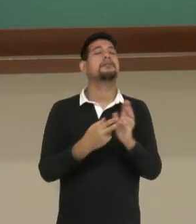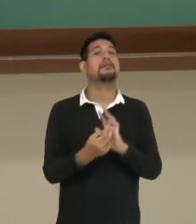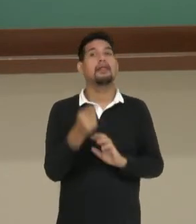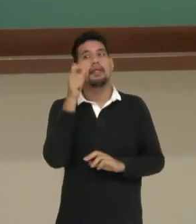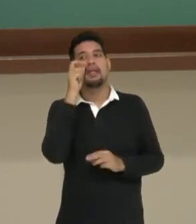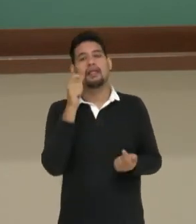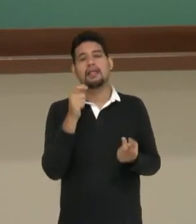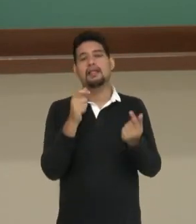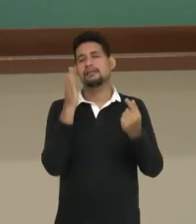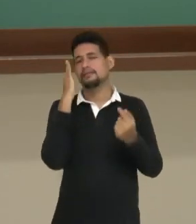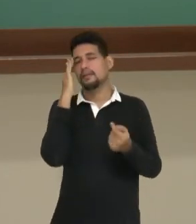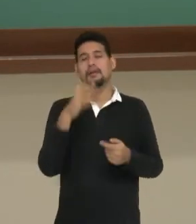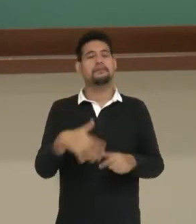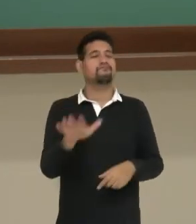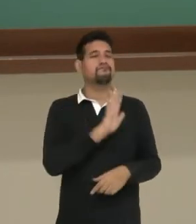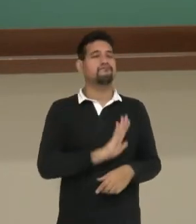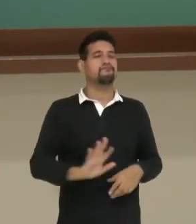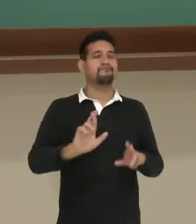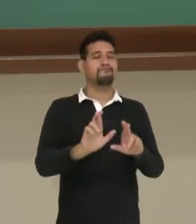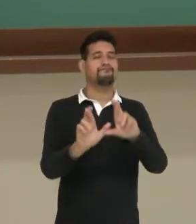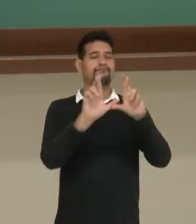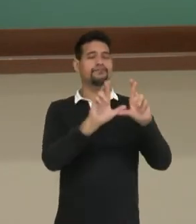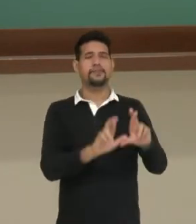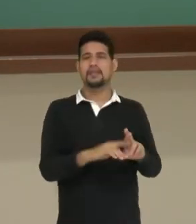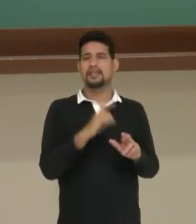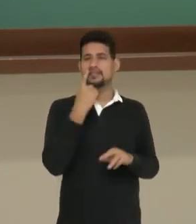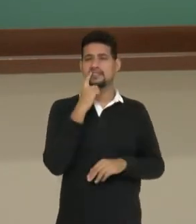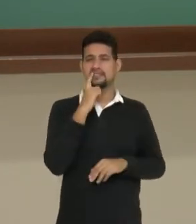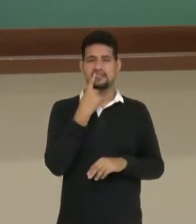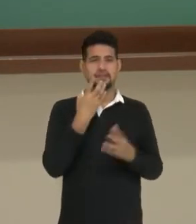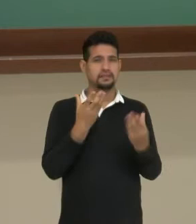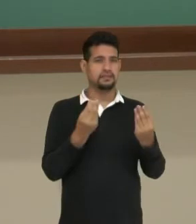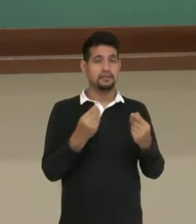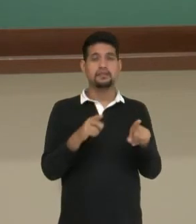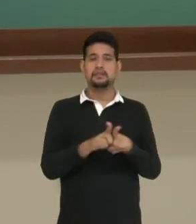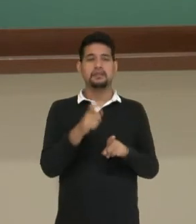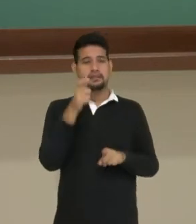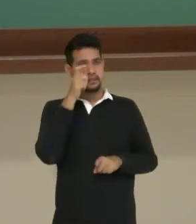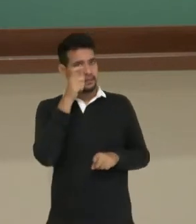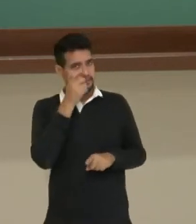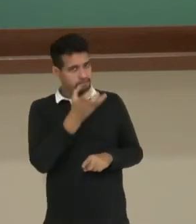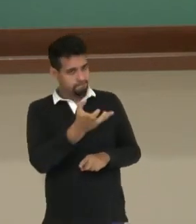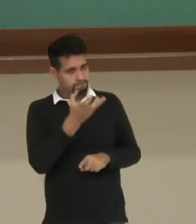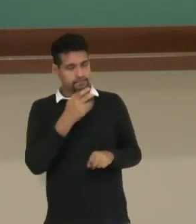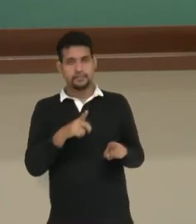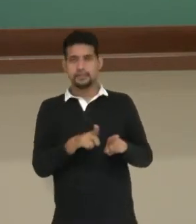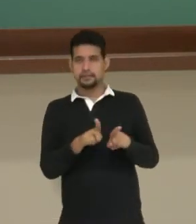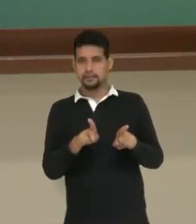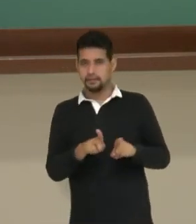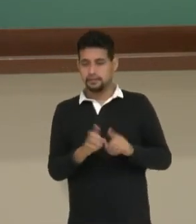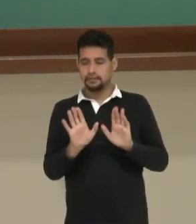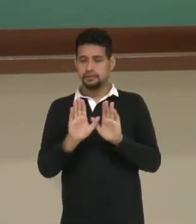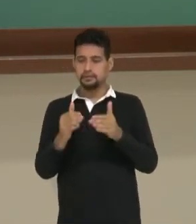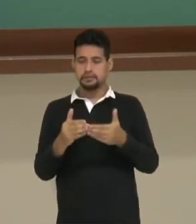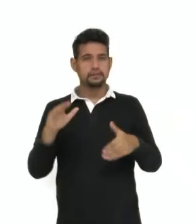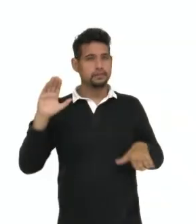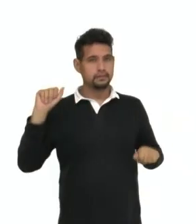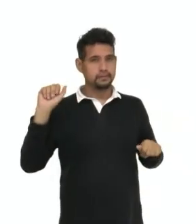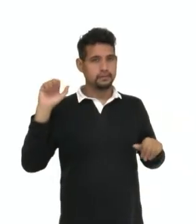Eles sabiam que aquela região era rica em ouro, e era esse o interesse que eles tinham para a monarquia espanhola.